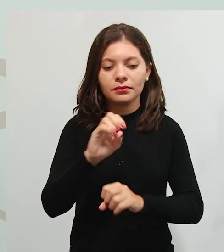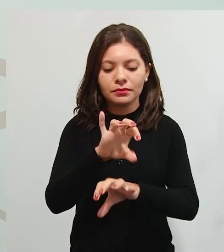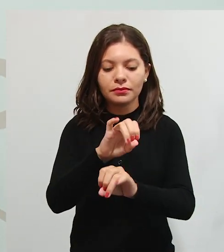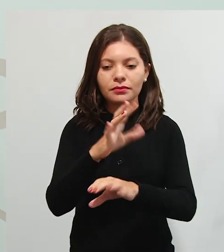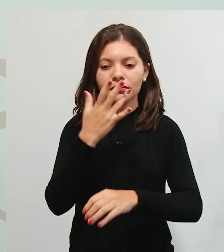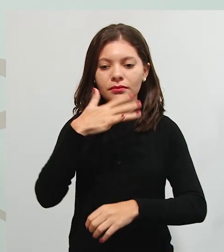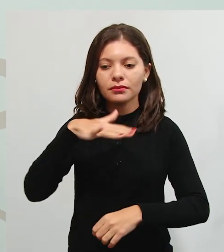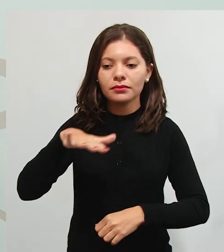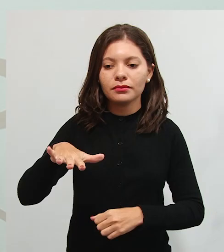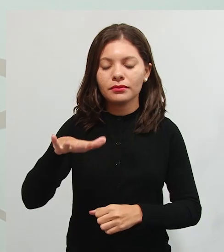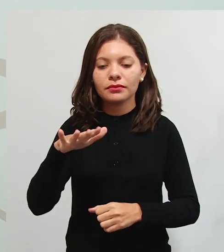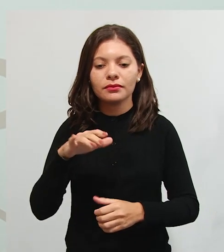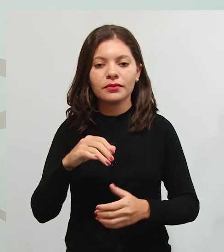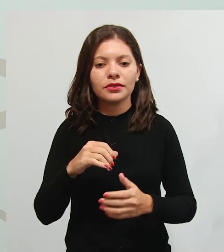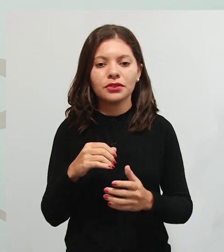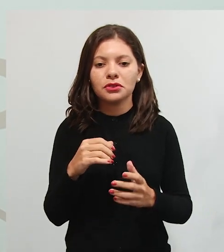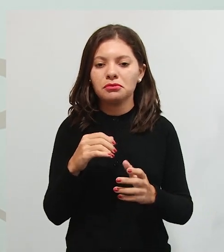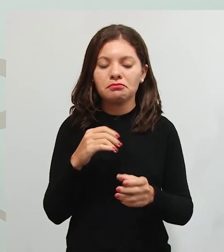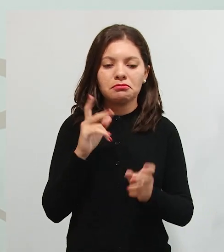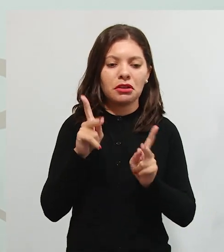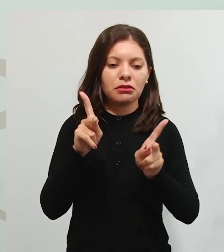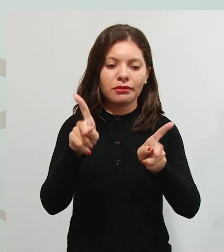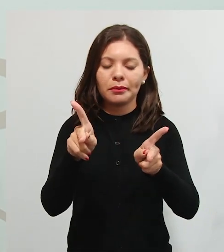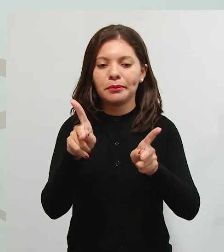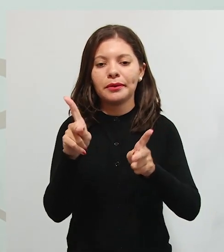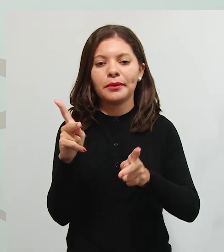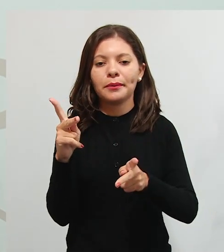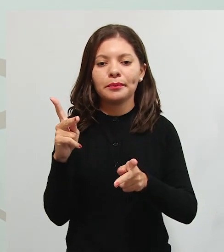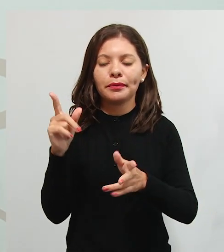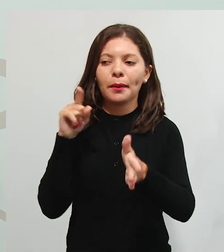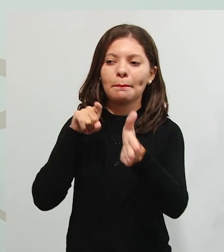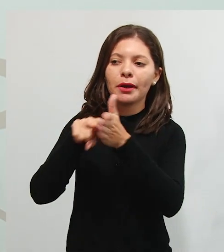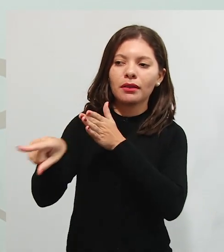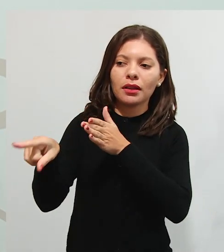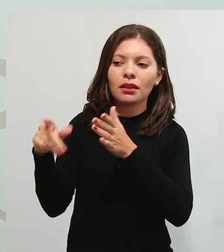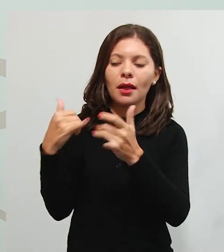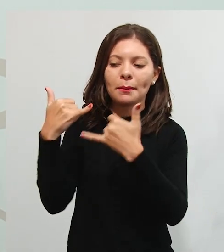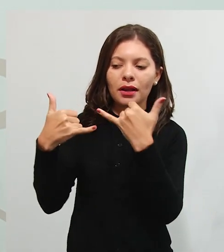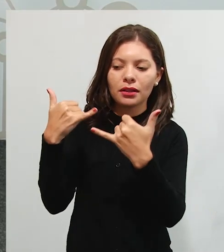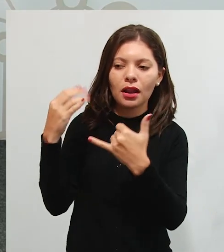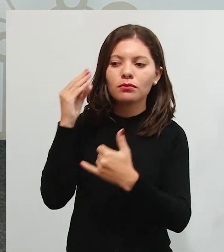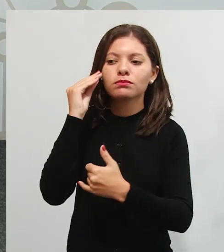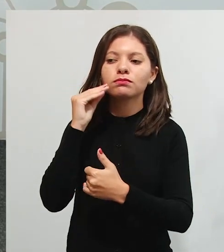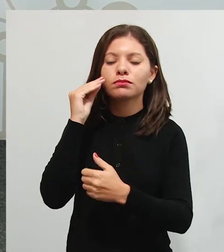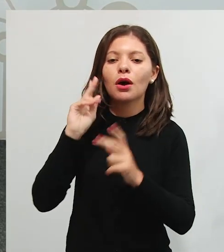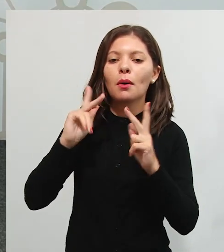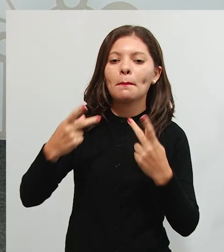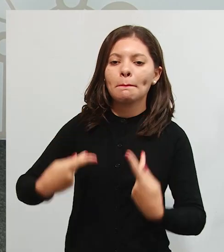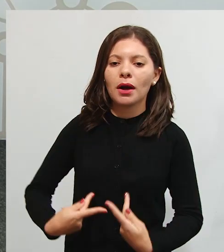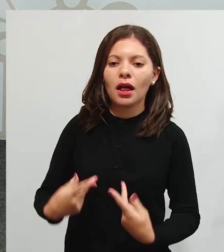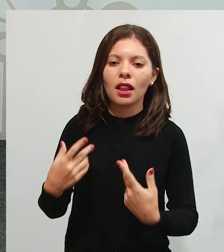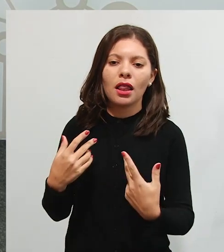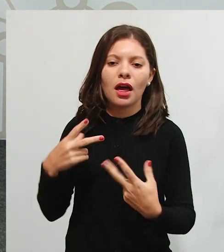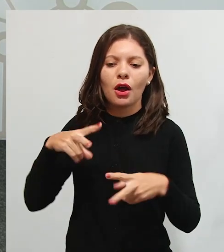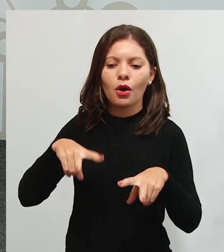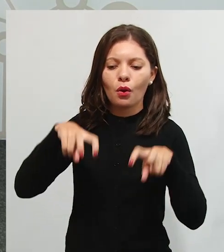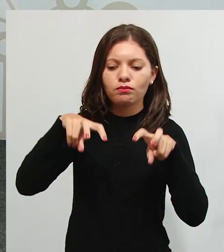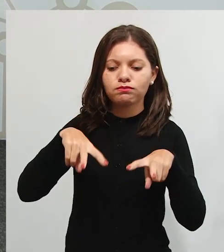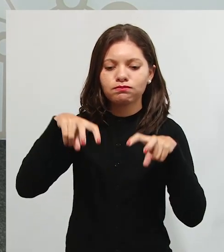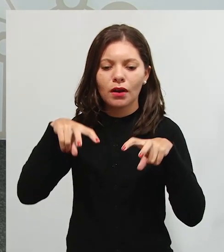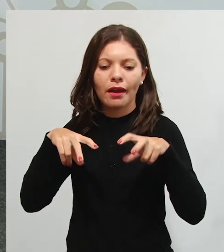educação infantil vai lidar diretamente. Então, Daniel, já começo perguntando. A brincadeira é uma experiência humana?